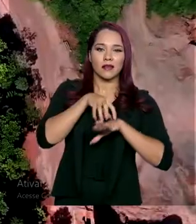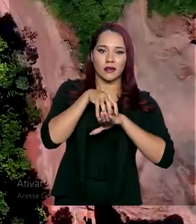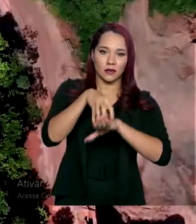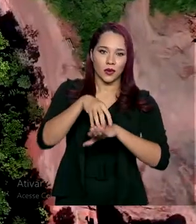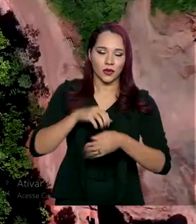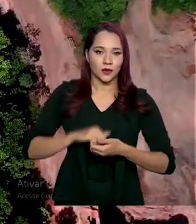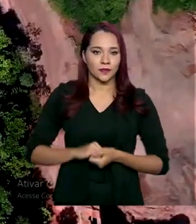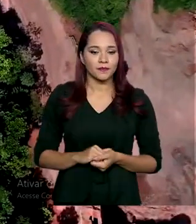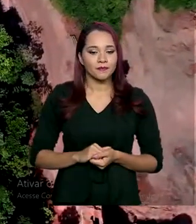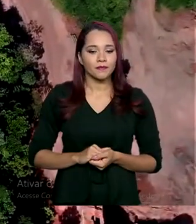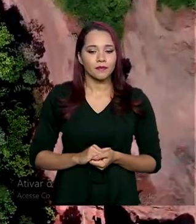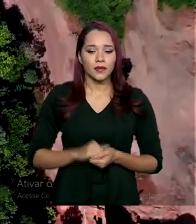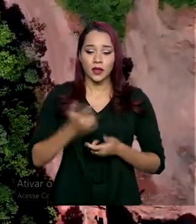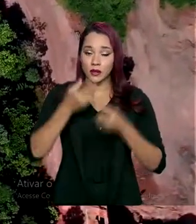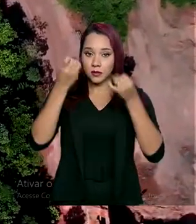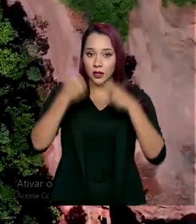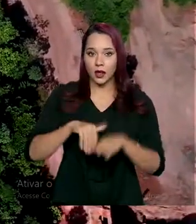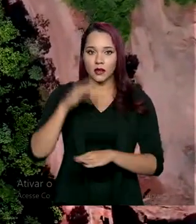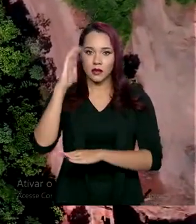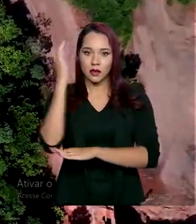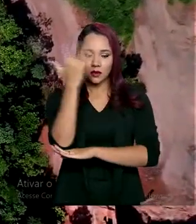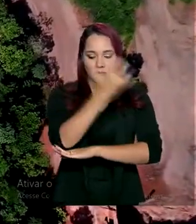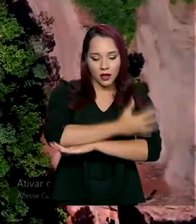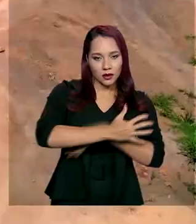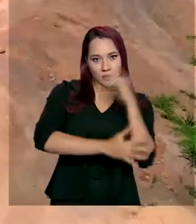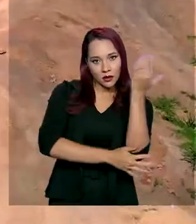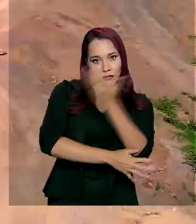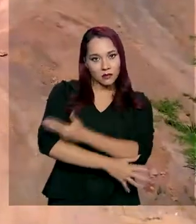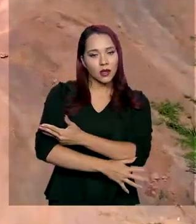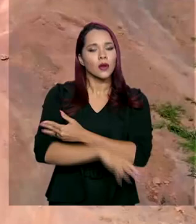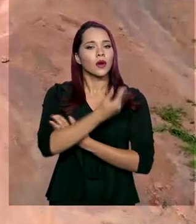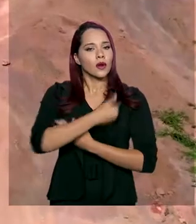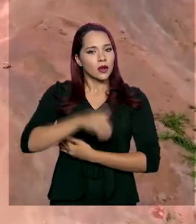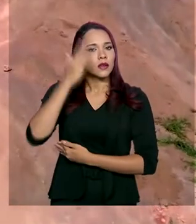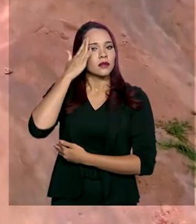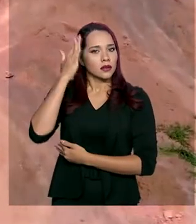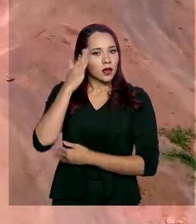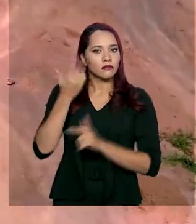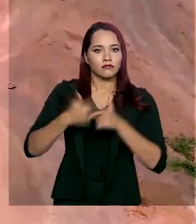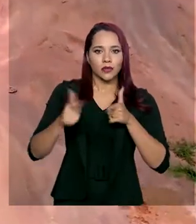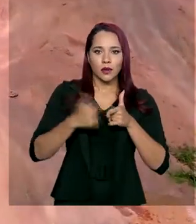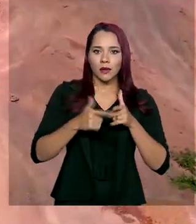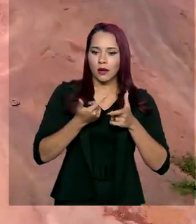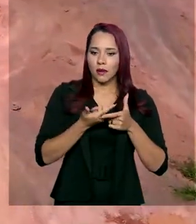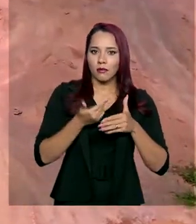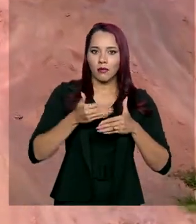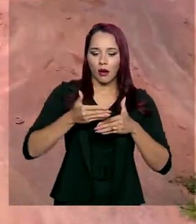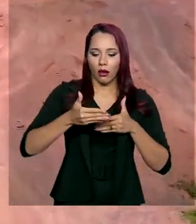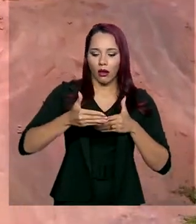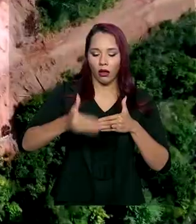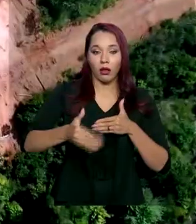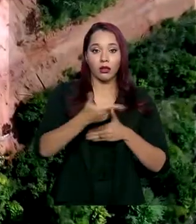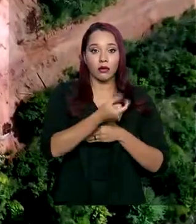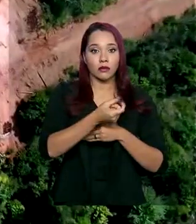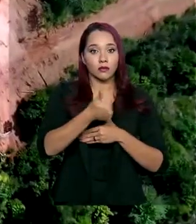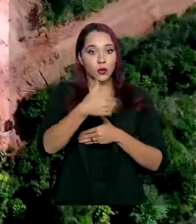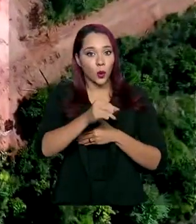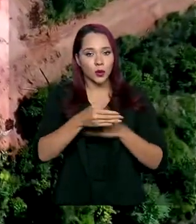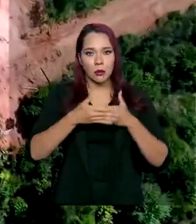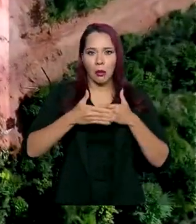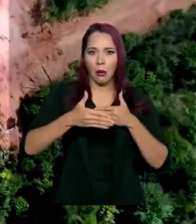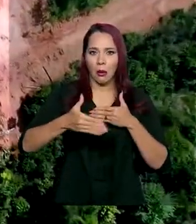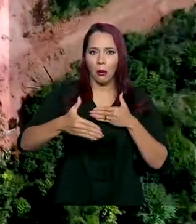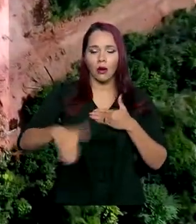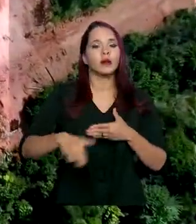Sobre o desmatamento, o governo reconhece que o problema vem avançando desde 2012, com aumento